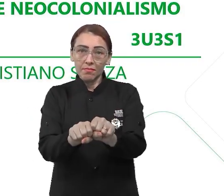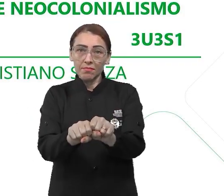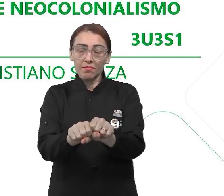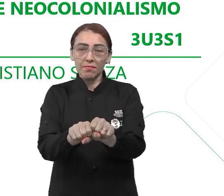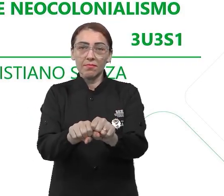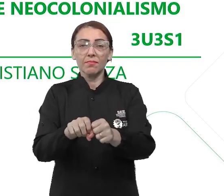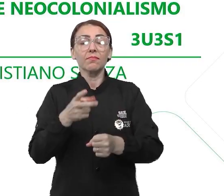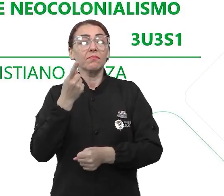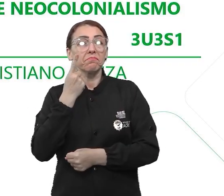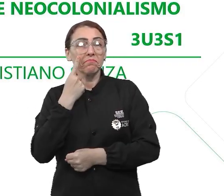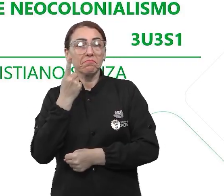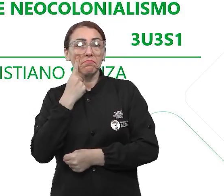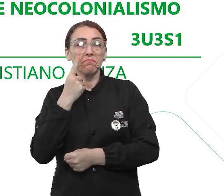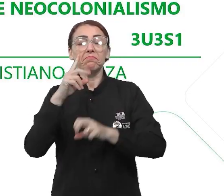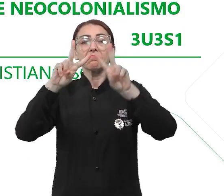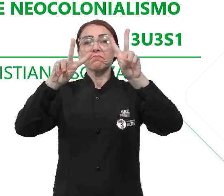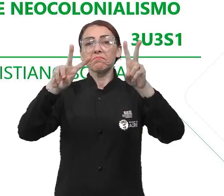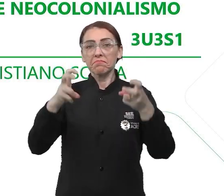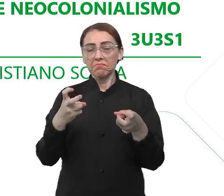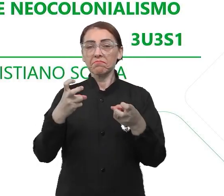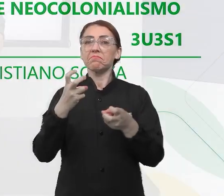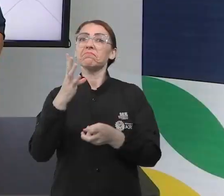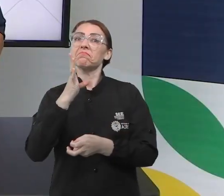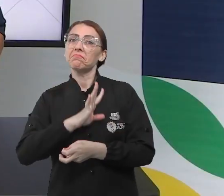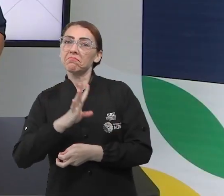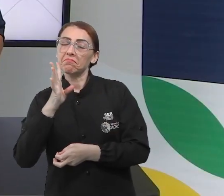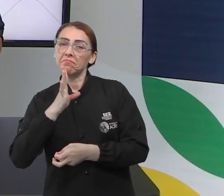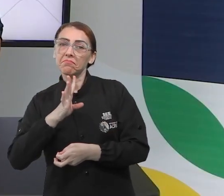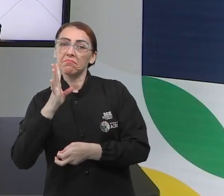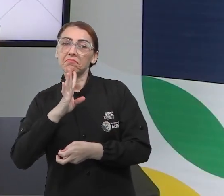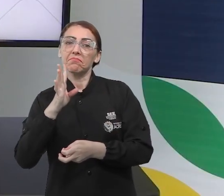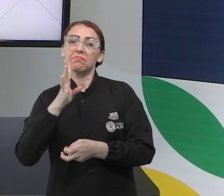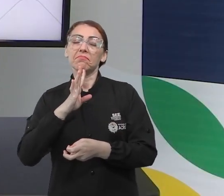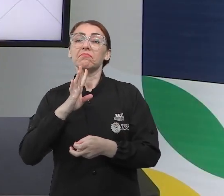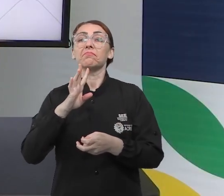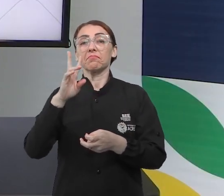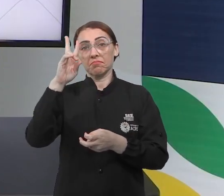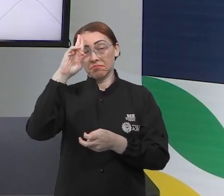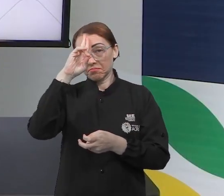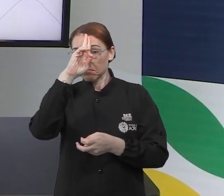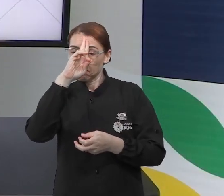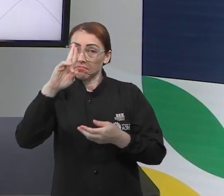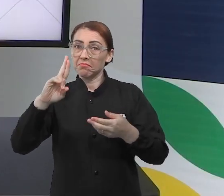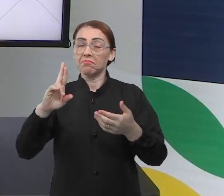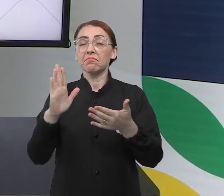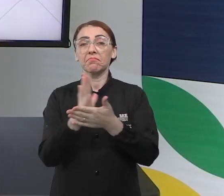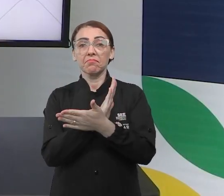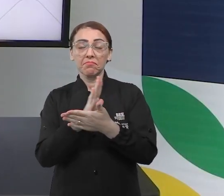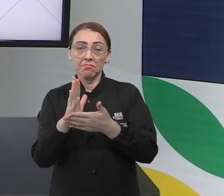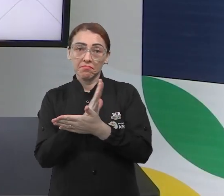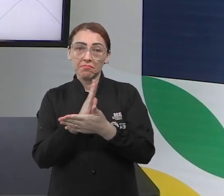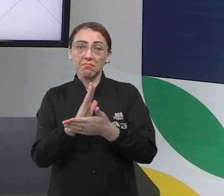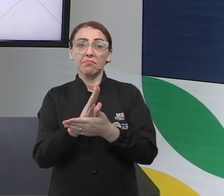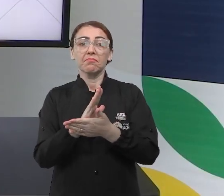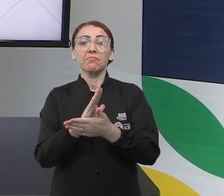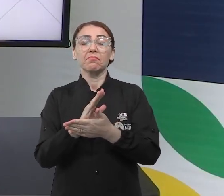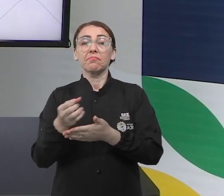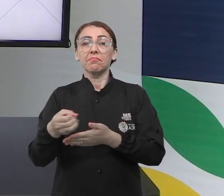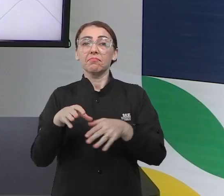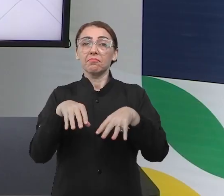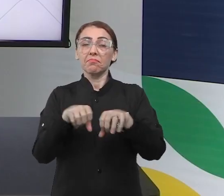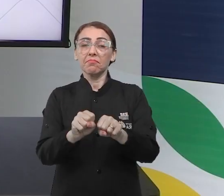Neocolonialismo. Olha que tema bacana, gente. Inclusive, para muitos historiadores, viu? É o